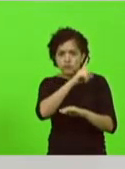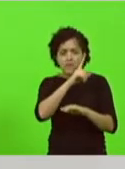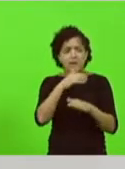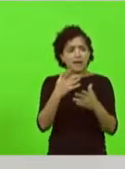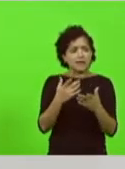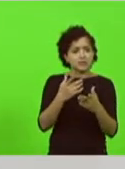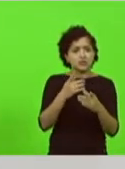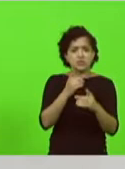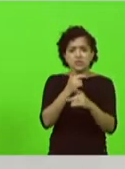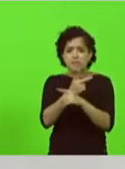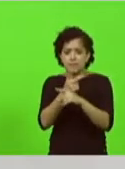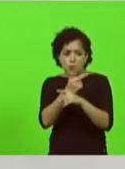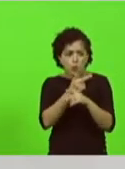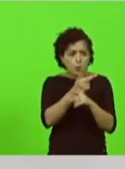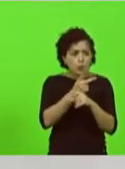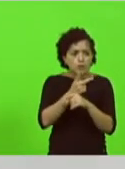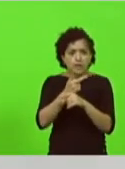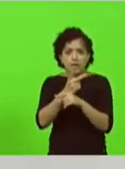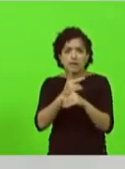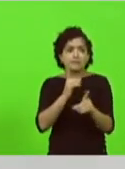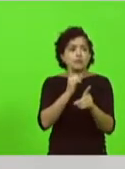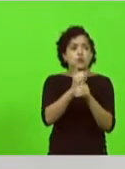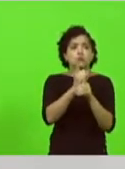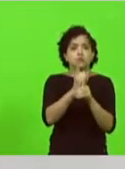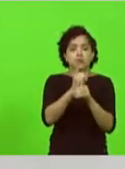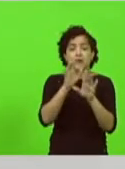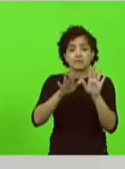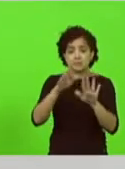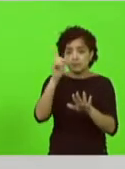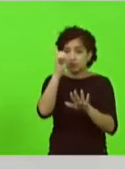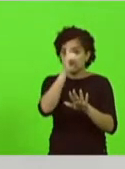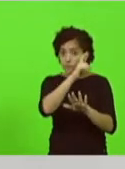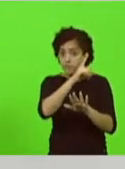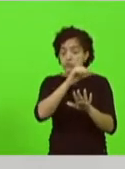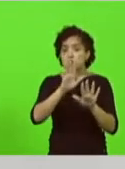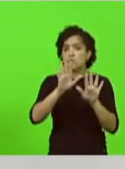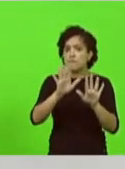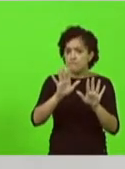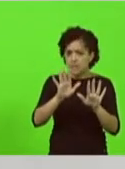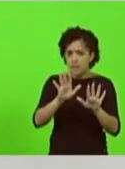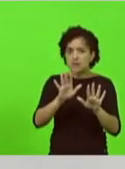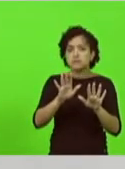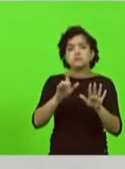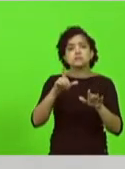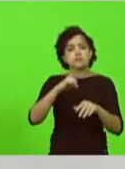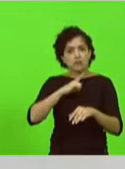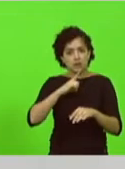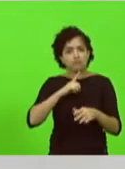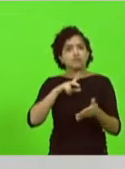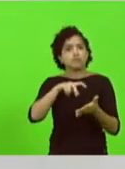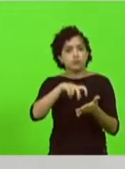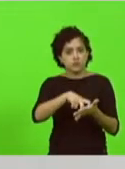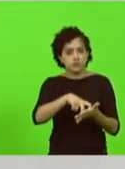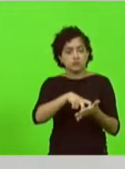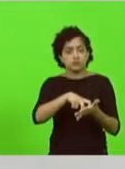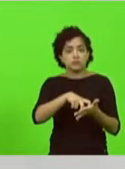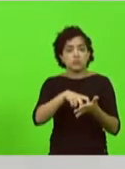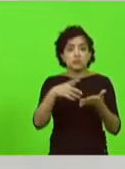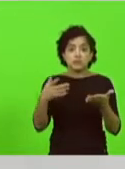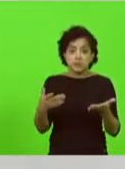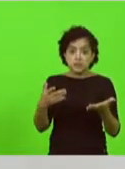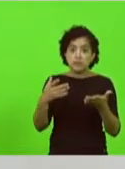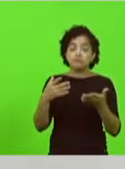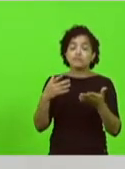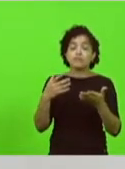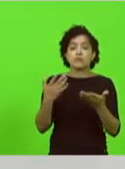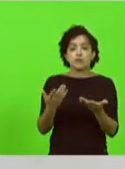descobrir realmente quem são as pessoas, mas muitas estão sendo punidas. E as empresas proprietárias das